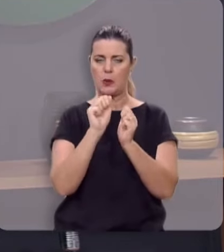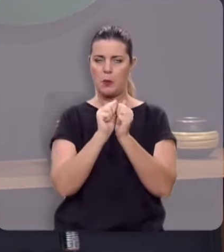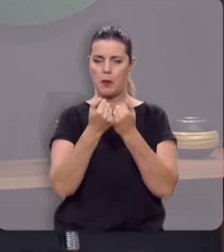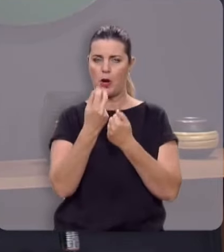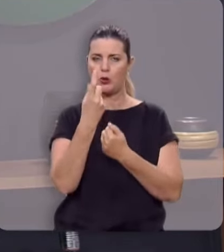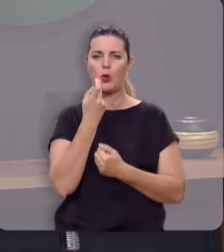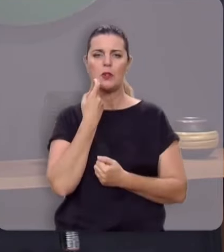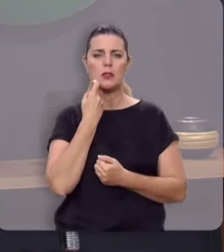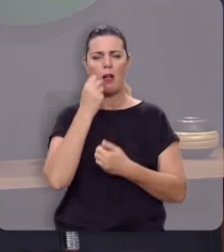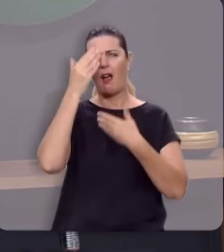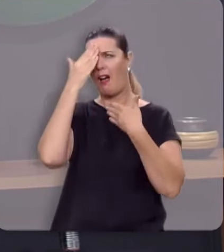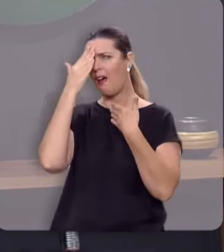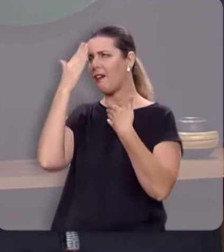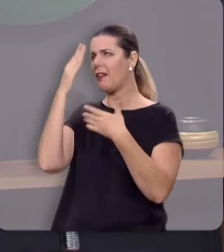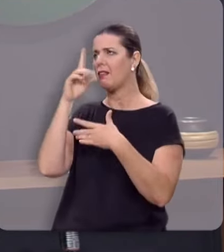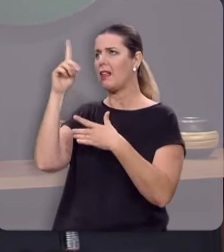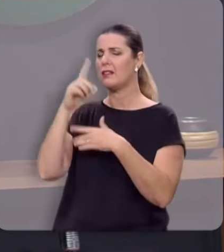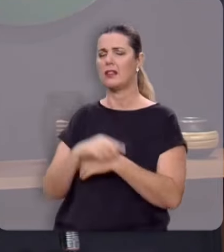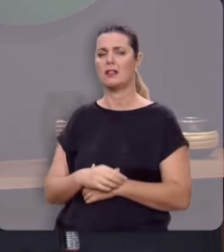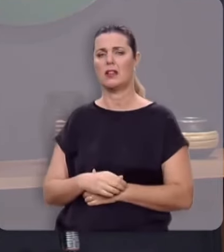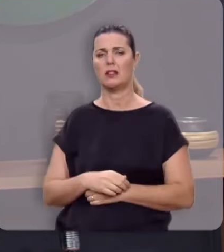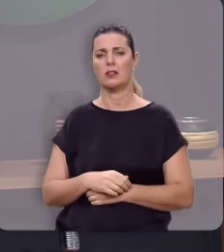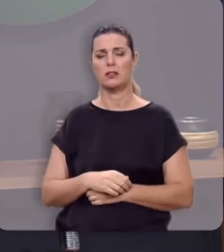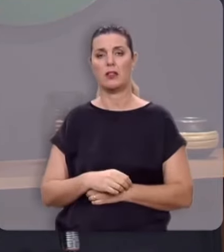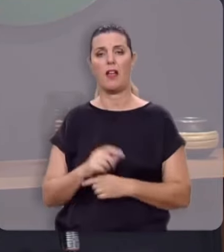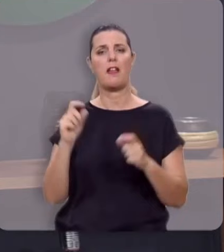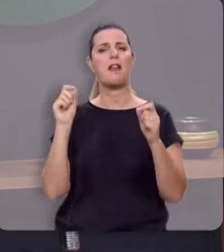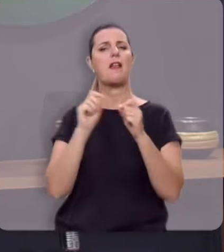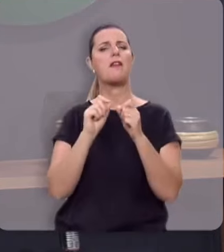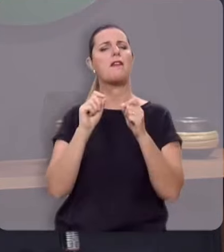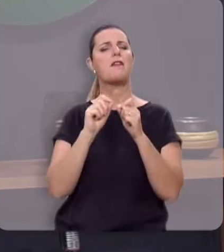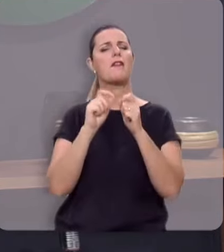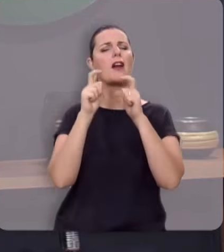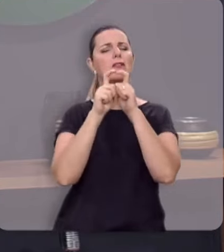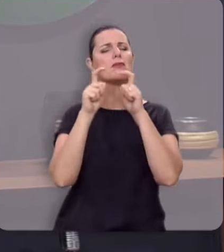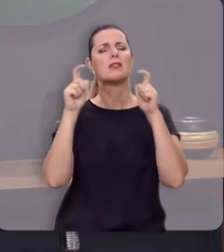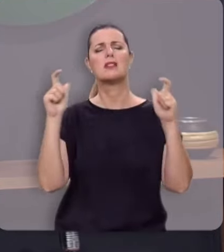peixinhos e dá graças. E